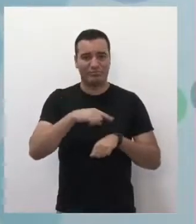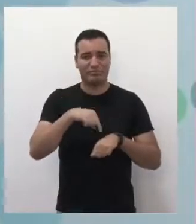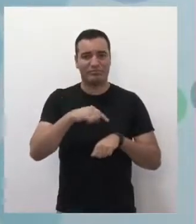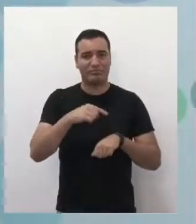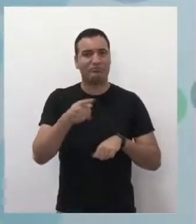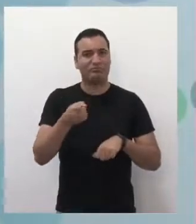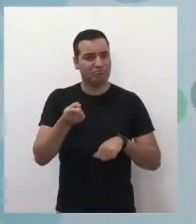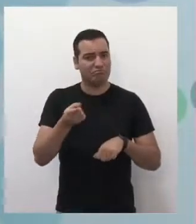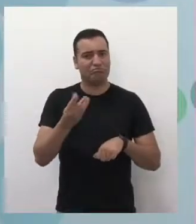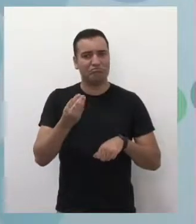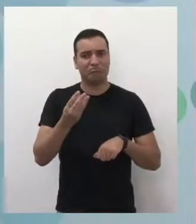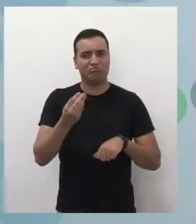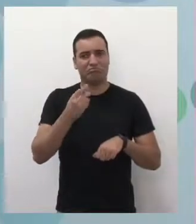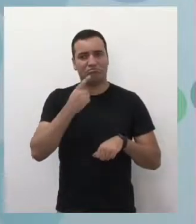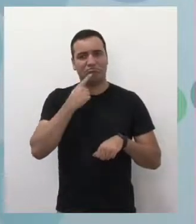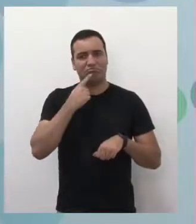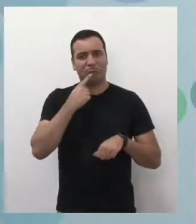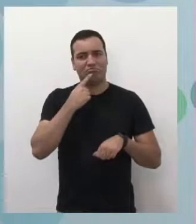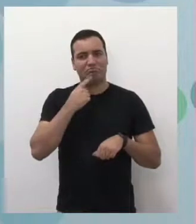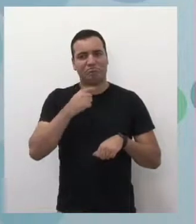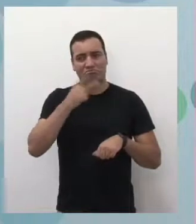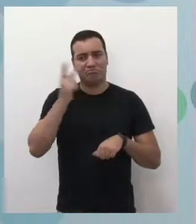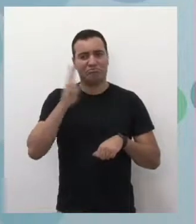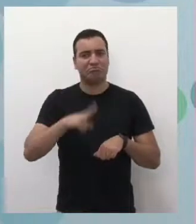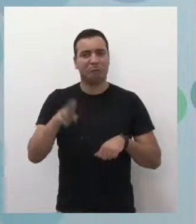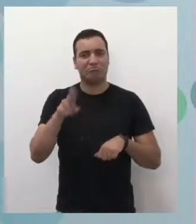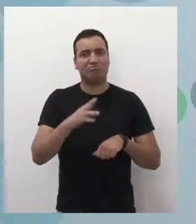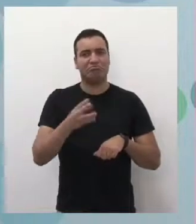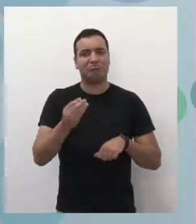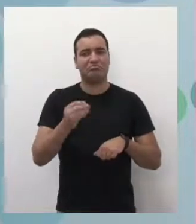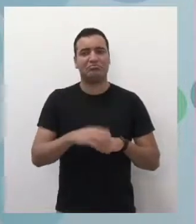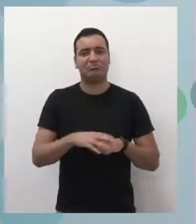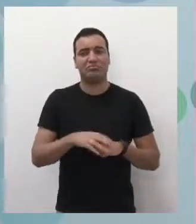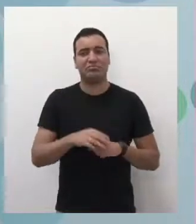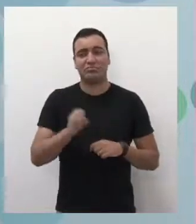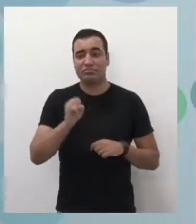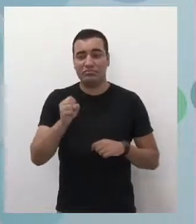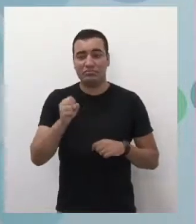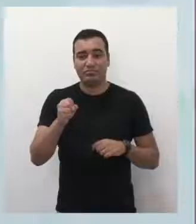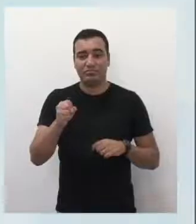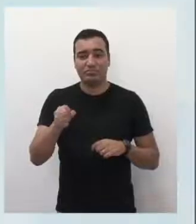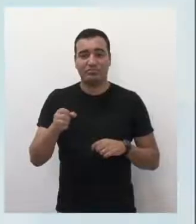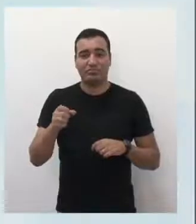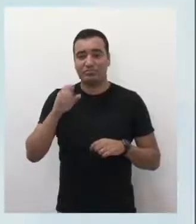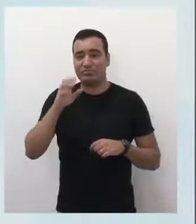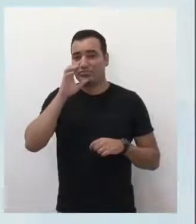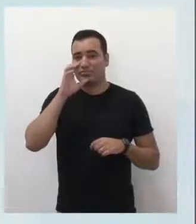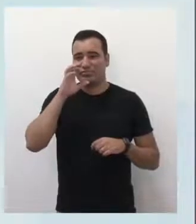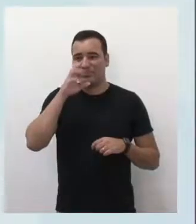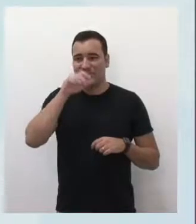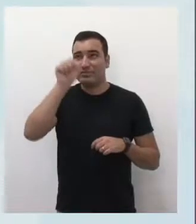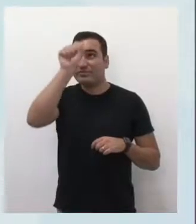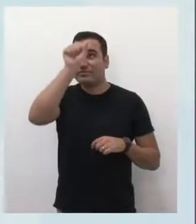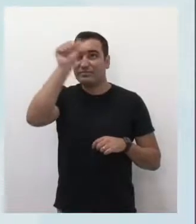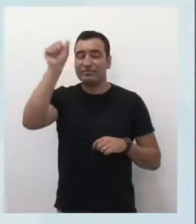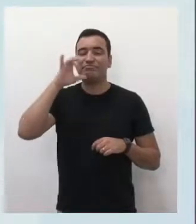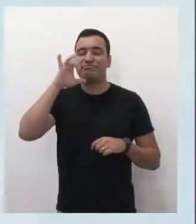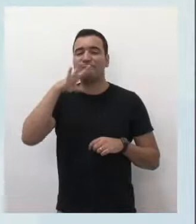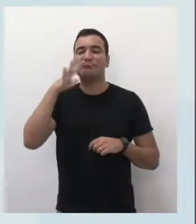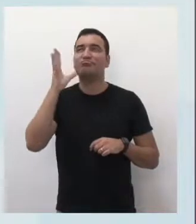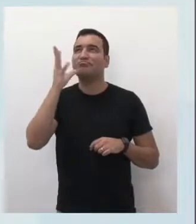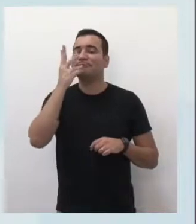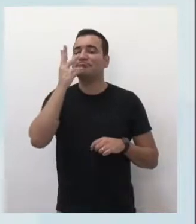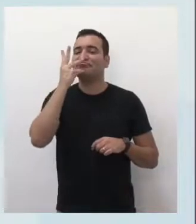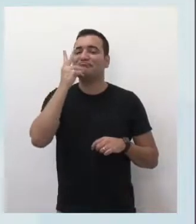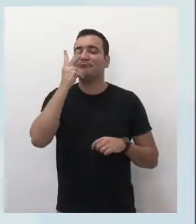hein? Esse é um consumista. E se você esquentar muito a água, quem gosta de banho quente e demorado, presta atenção